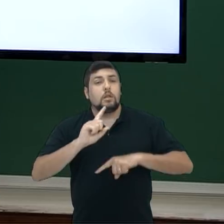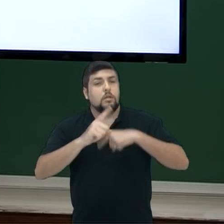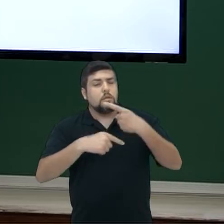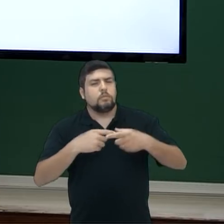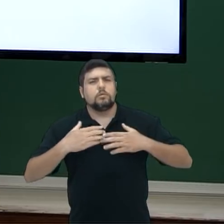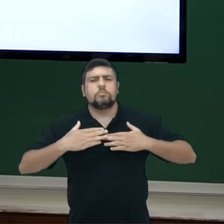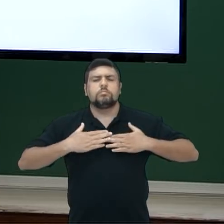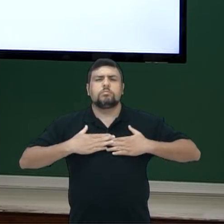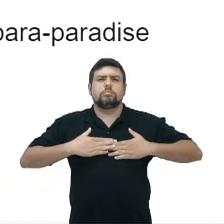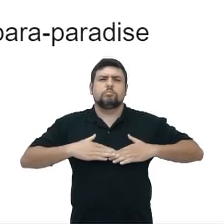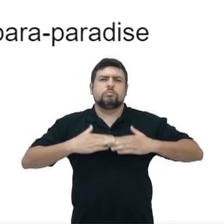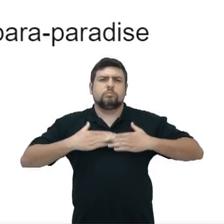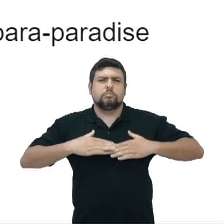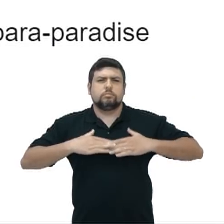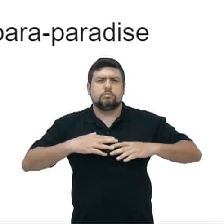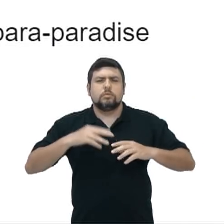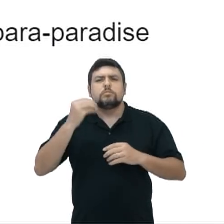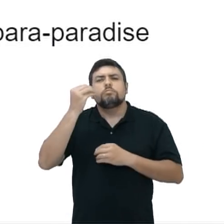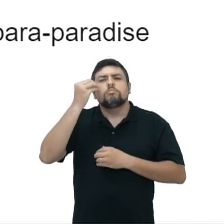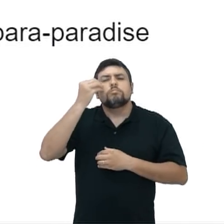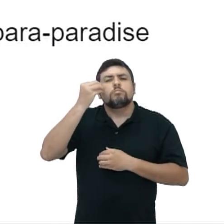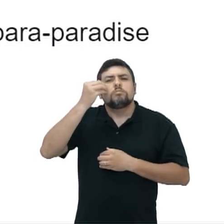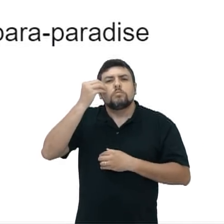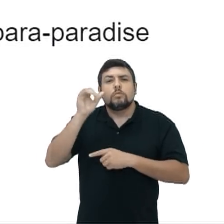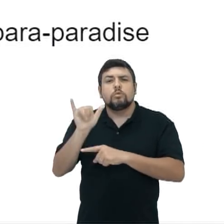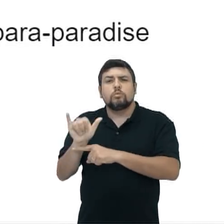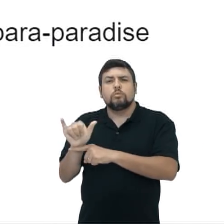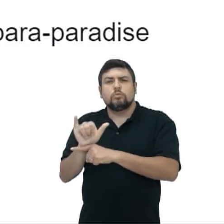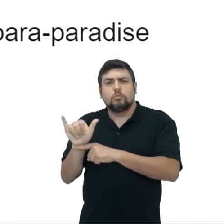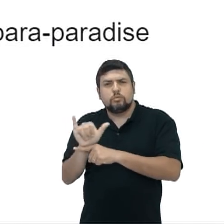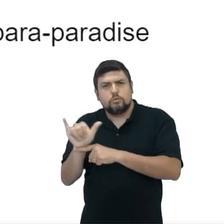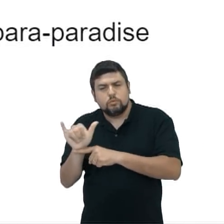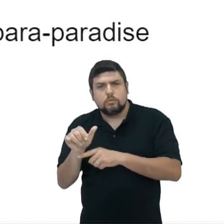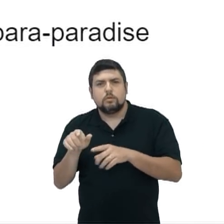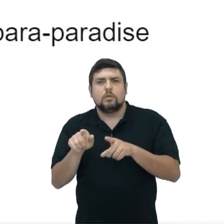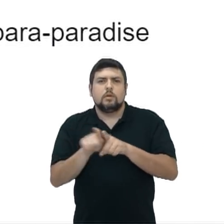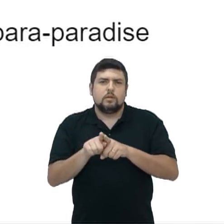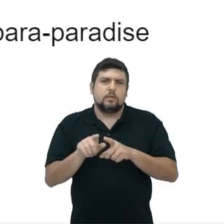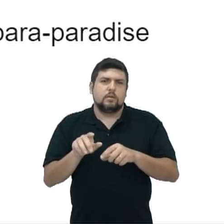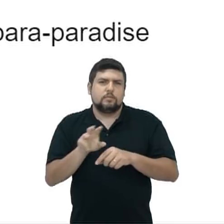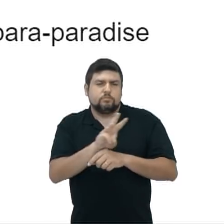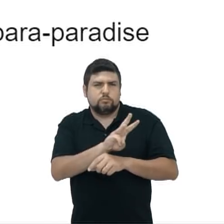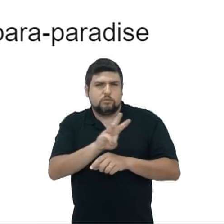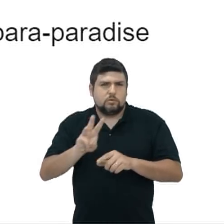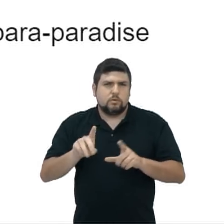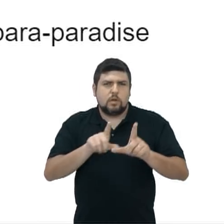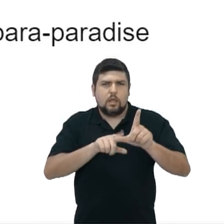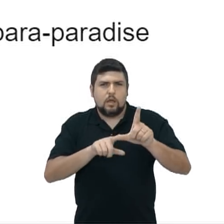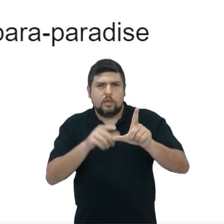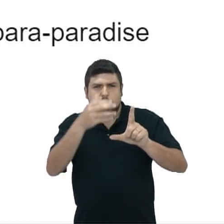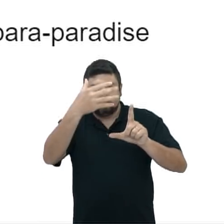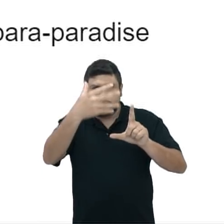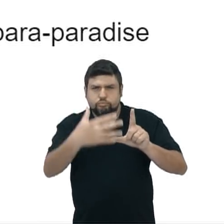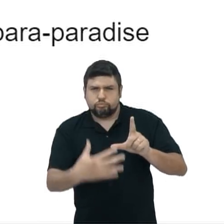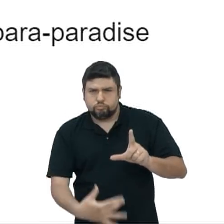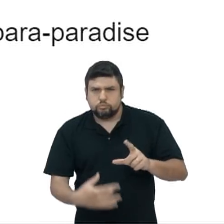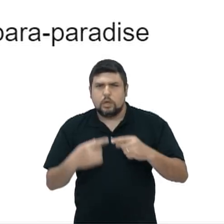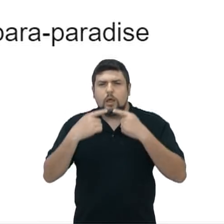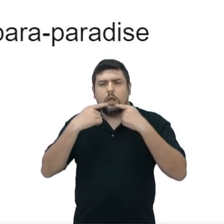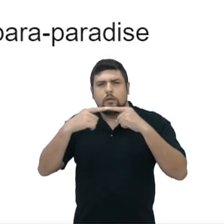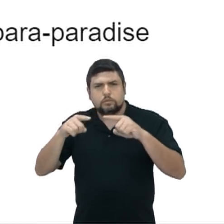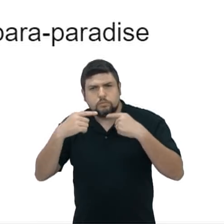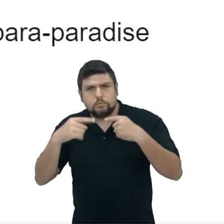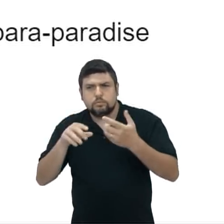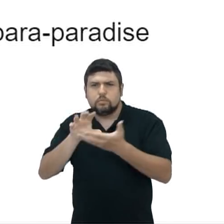relaxada? Coloca ela lá no YouTube, tem alguns sites, né, que tem a letra, tem a música. Você pode cantar,